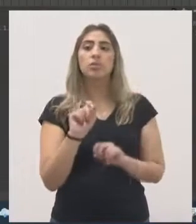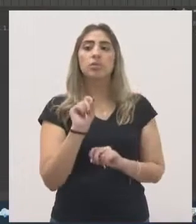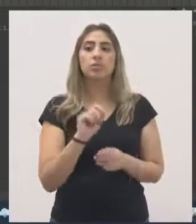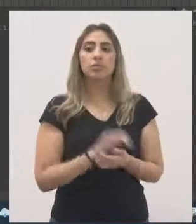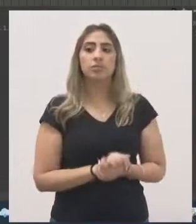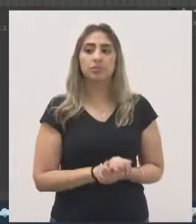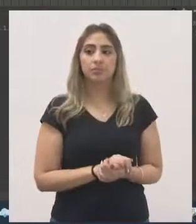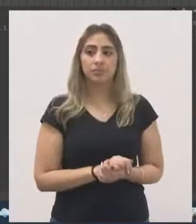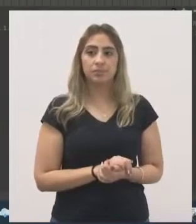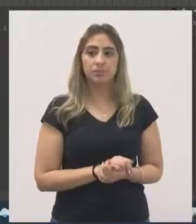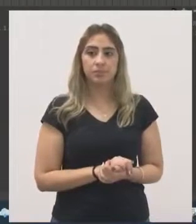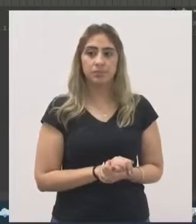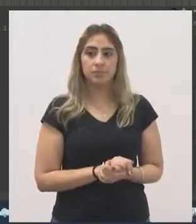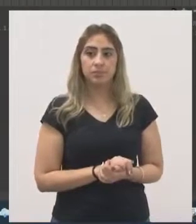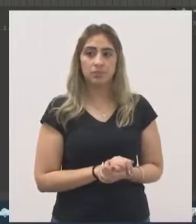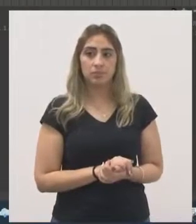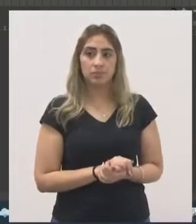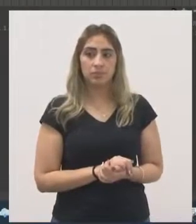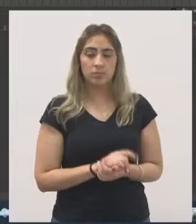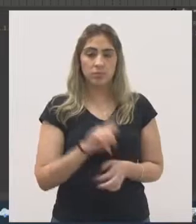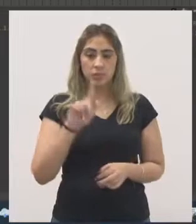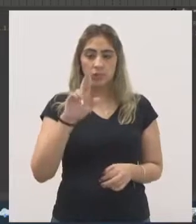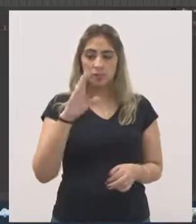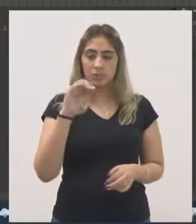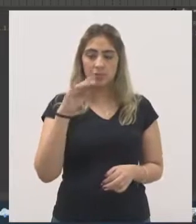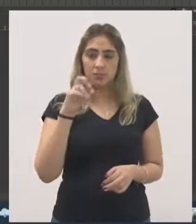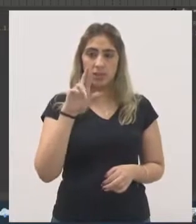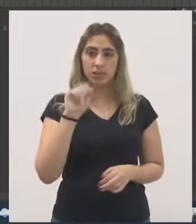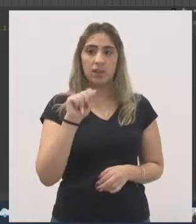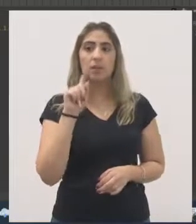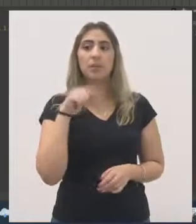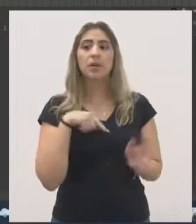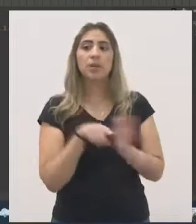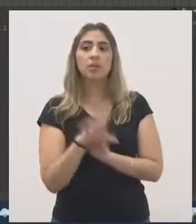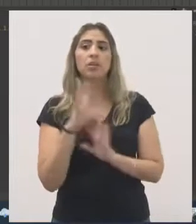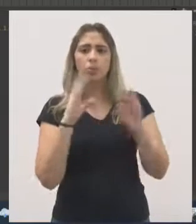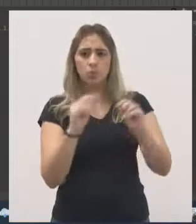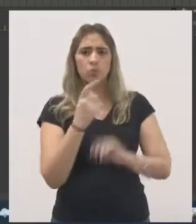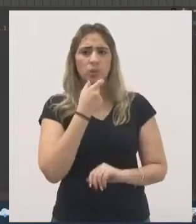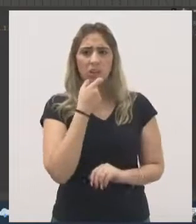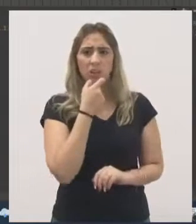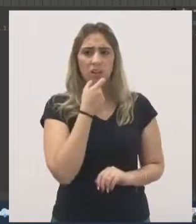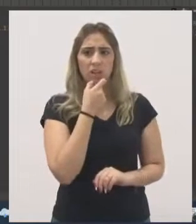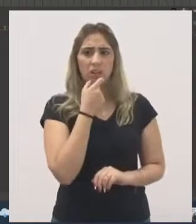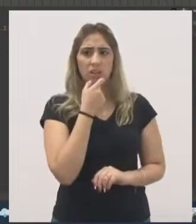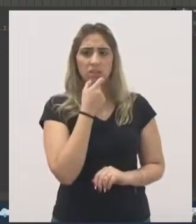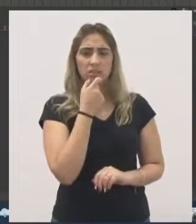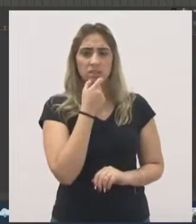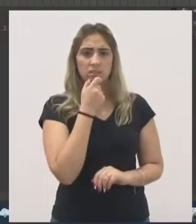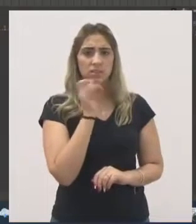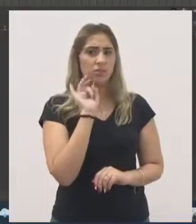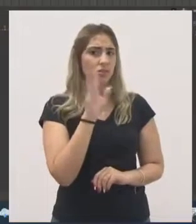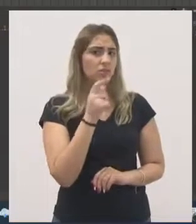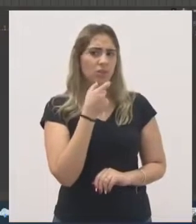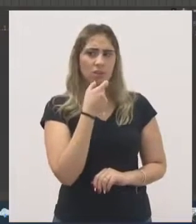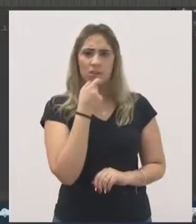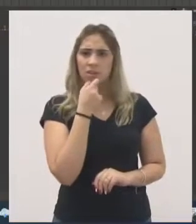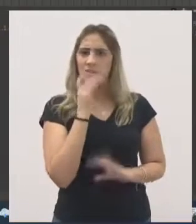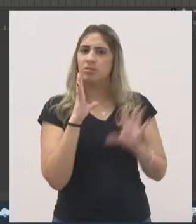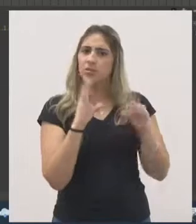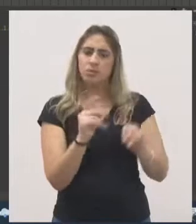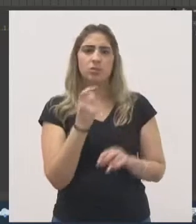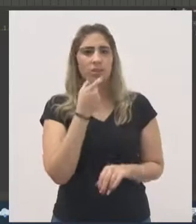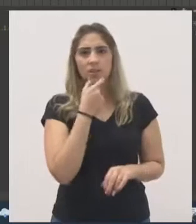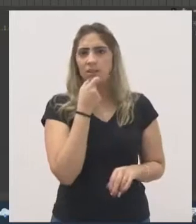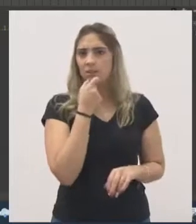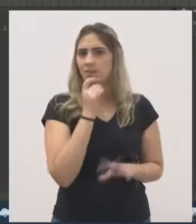nada a ver com ser pago, mas a Lucimara pergunta se o aplicativo é todo em inglês. Só tem em inglês, né, o Reaper? Inglês. Então